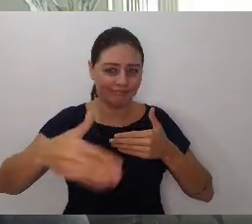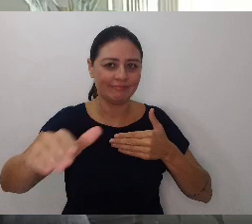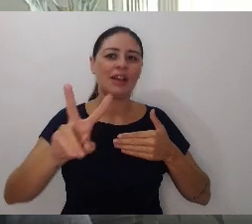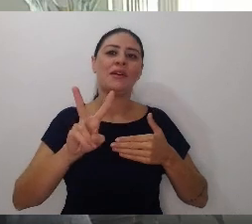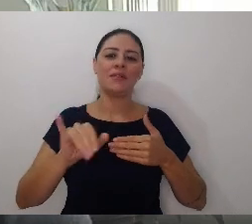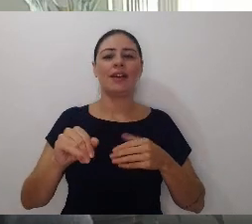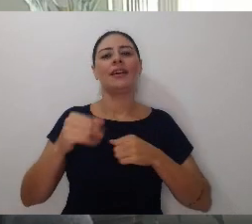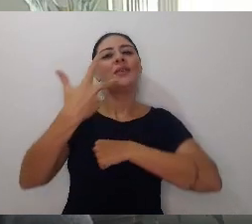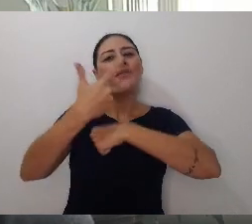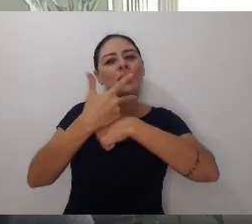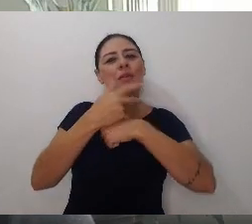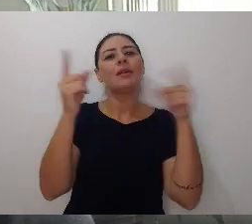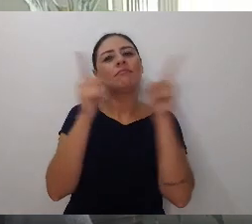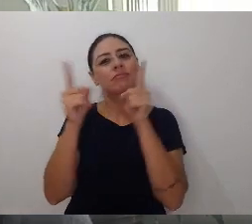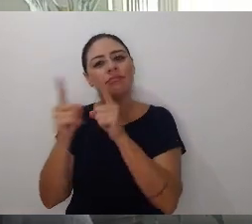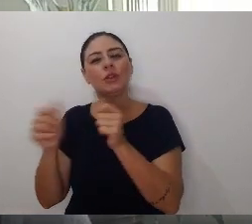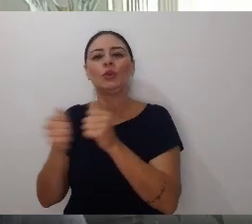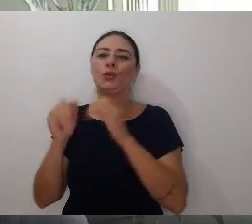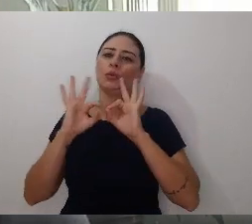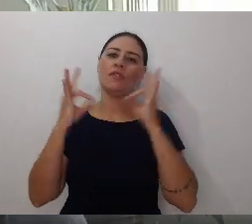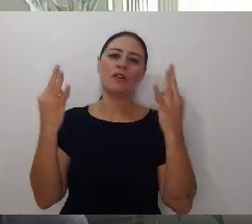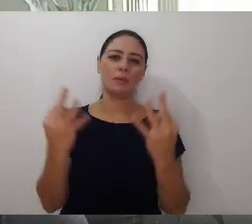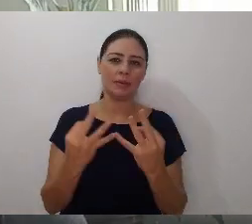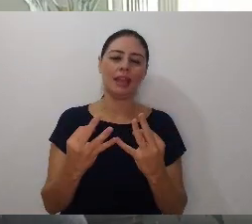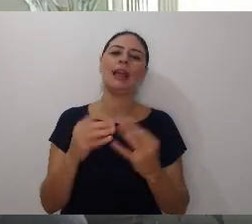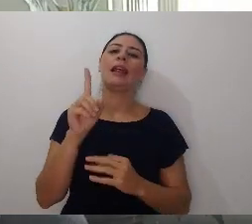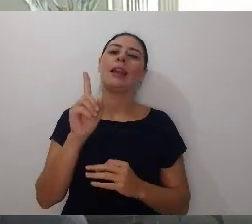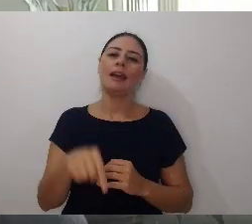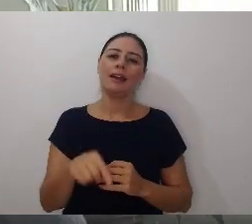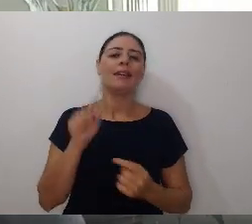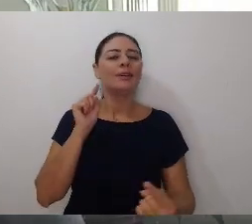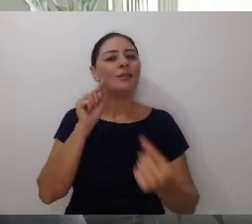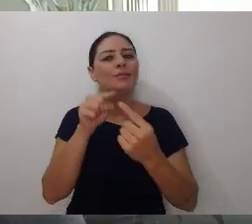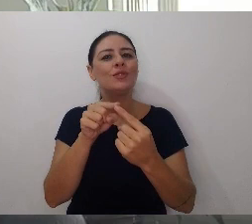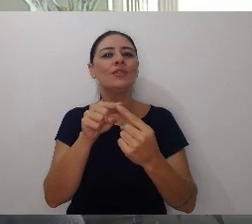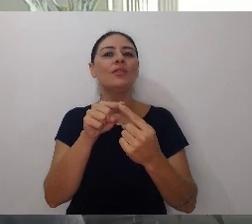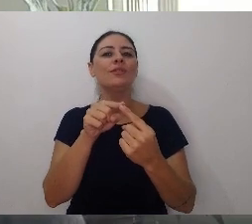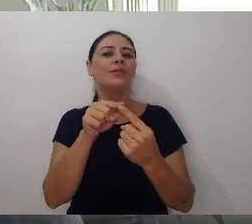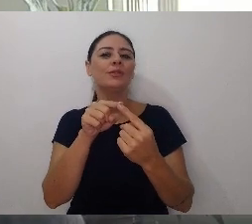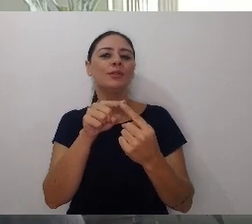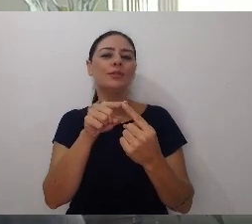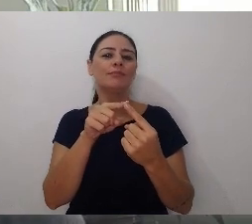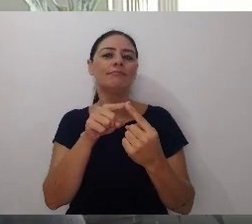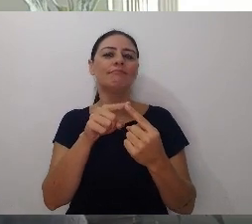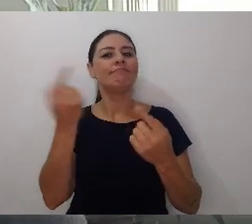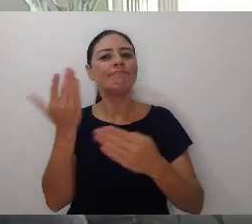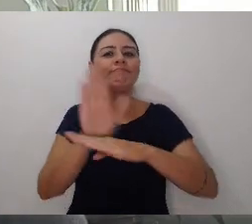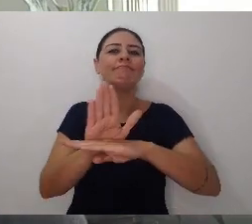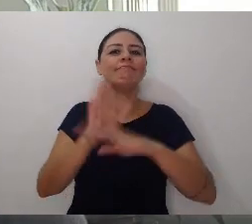estar organizando aí com os podcasts, com alguns vídeos curtos junto às famílias, justamente para